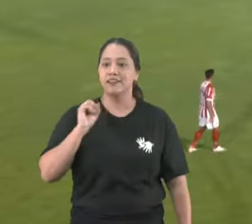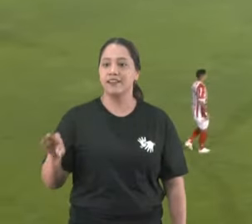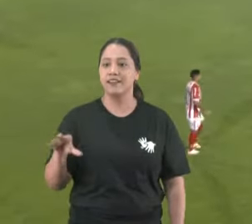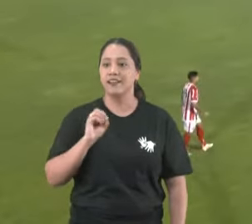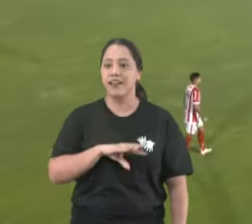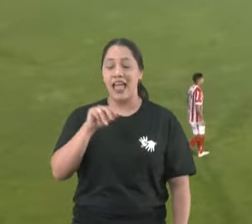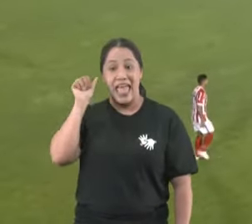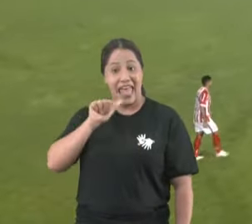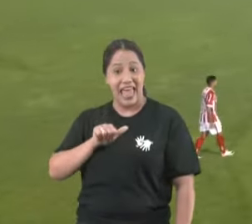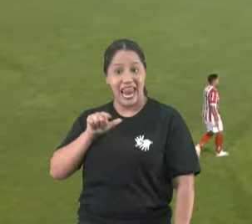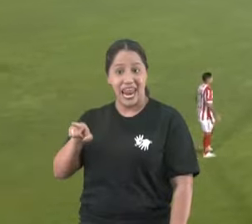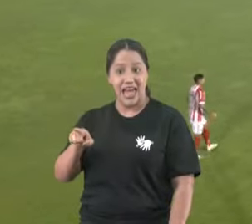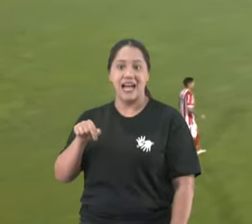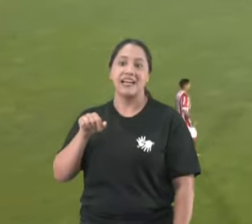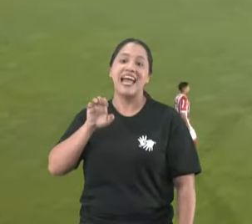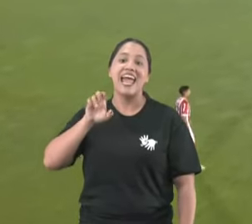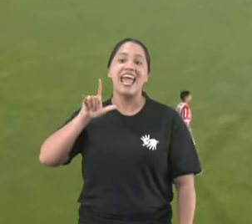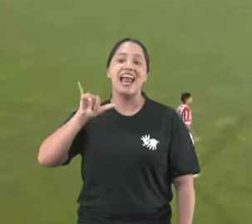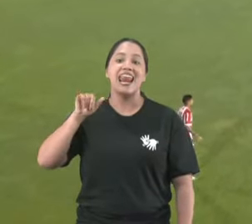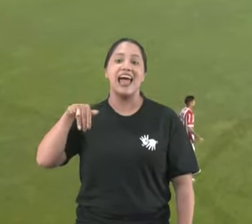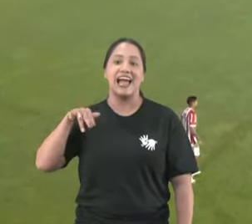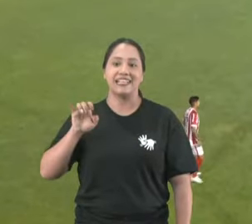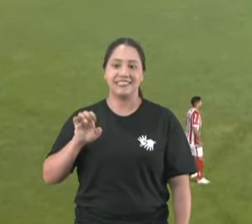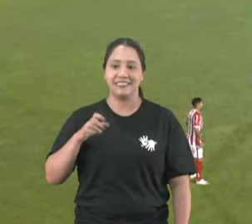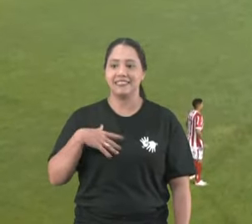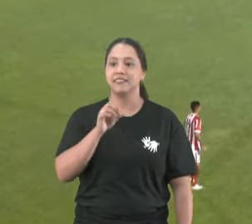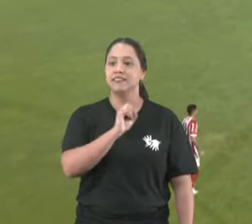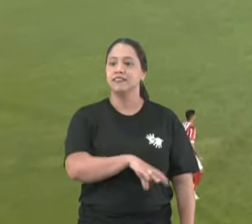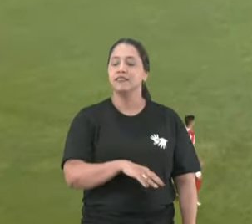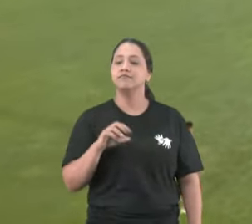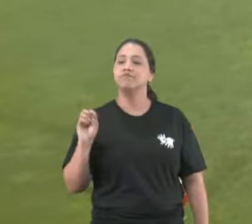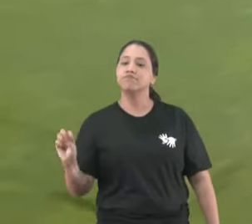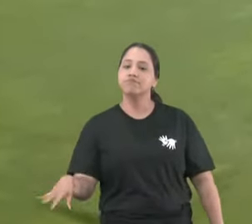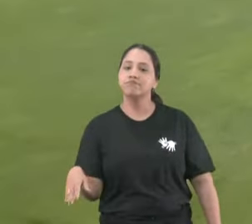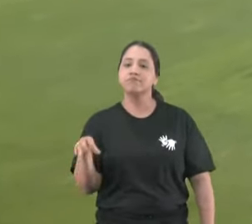Ela, na verdade, né? É Elaine.